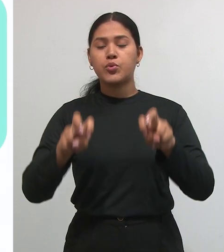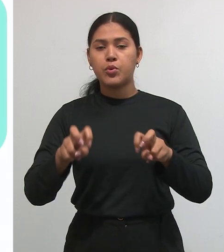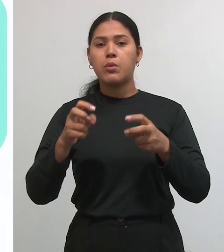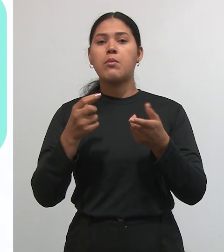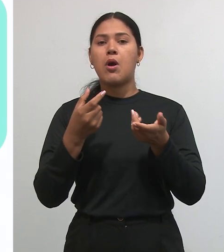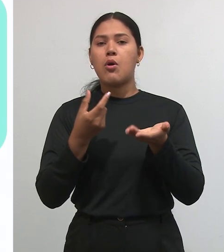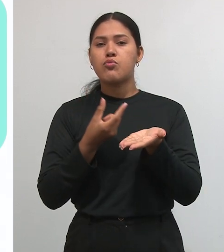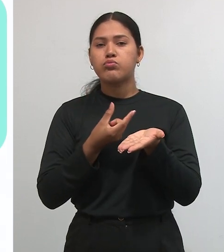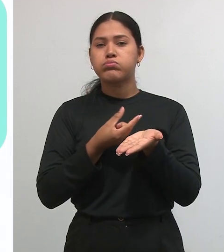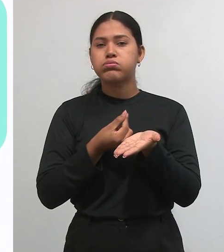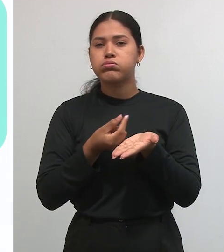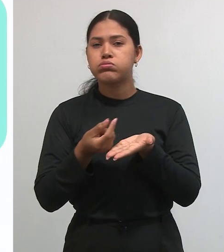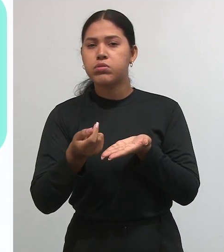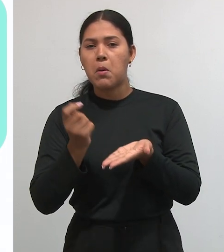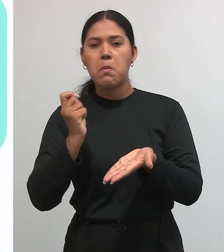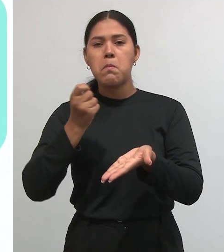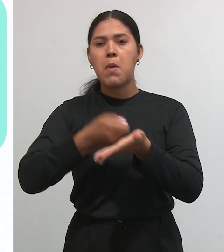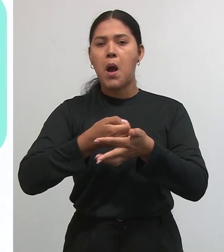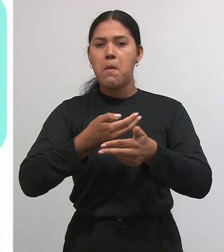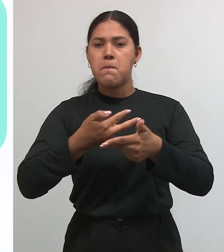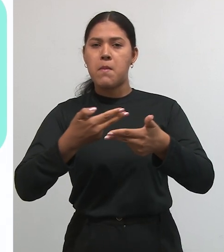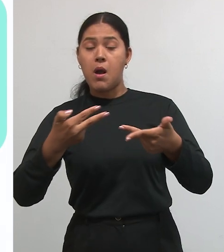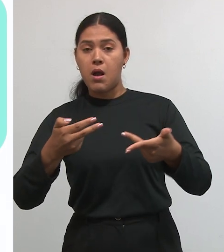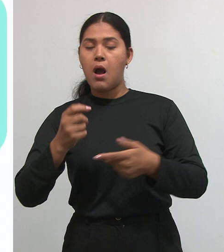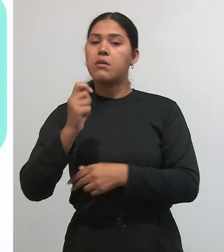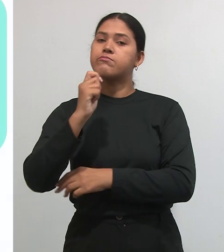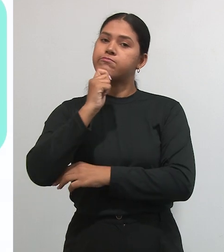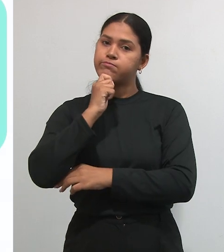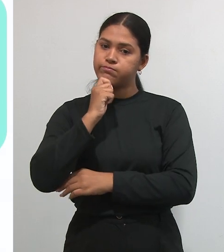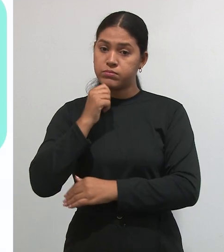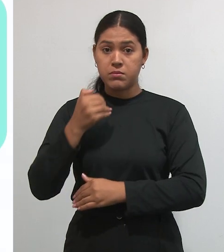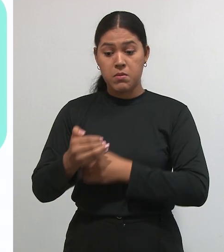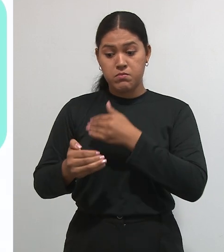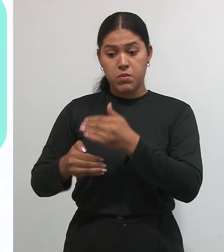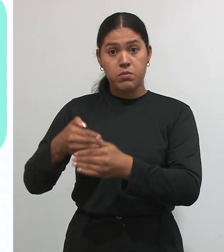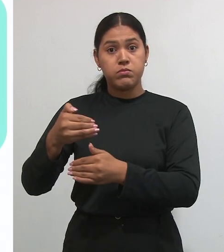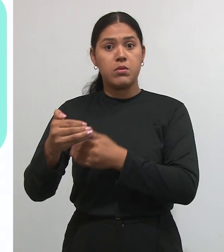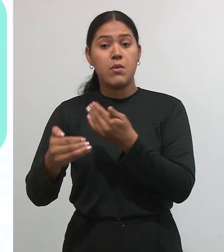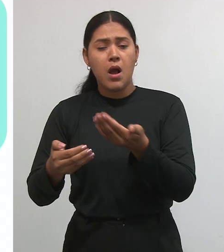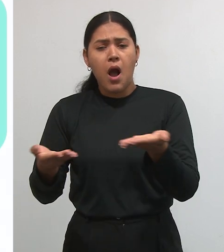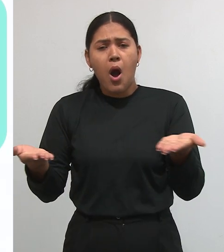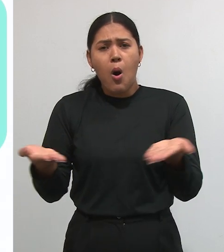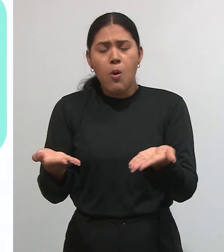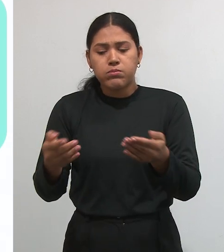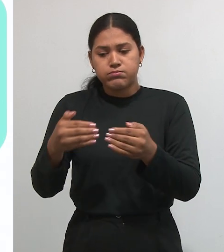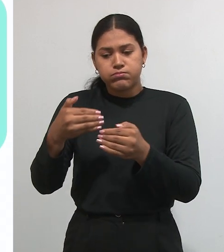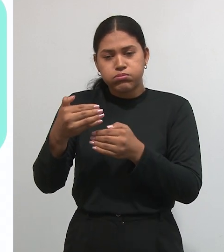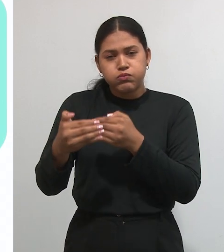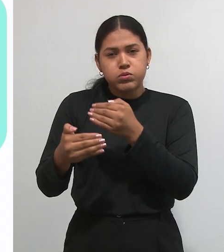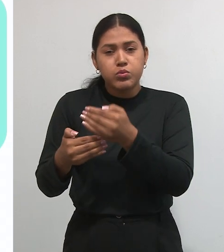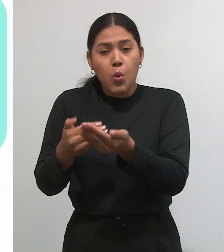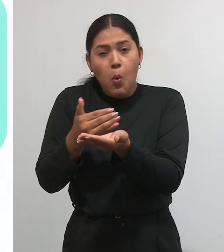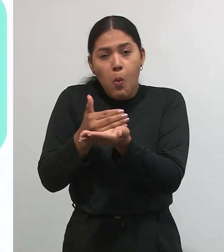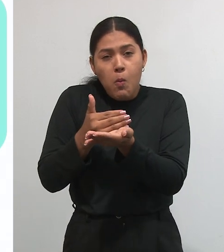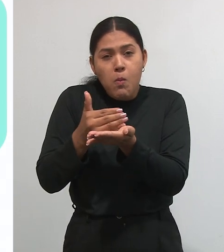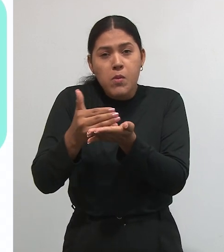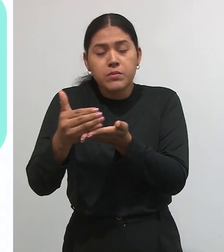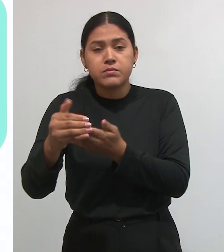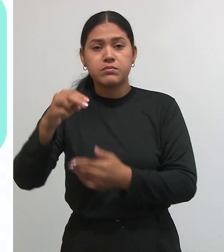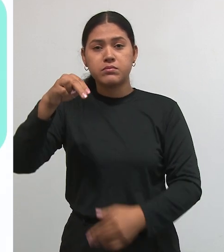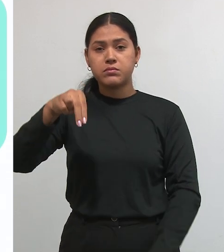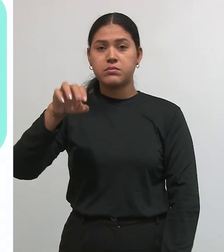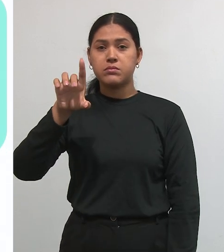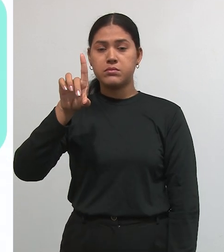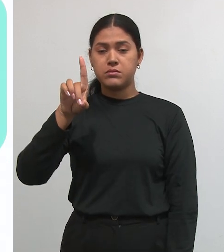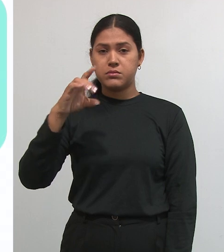custos. Isso mesmo, a gente ainda está em processo, né, de implantação. Agora é que saiu a atualização lá da NBCT